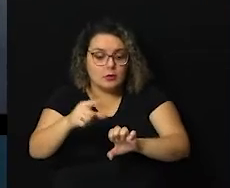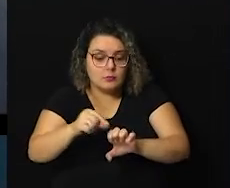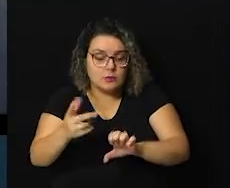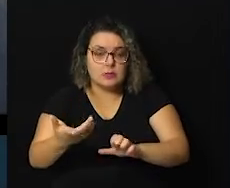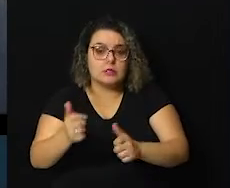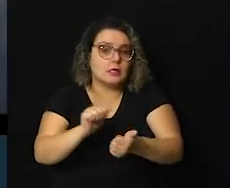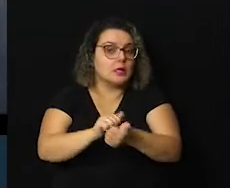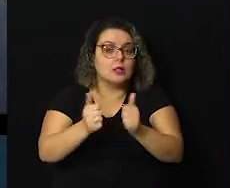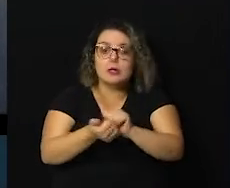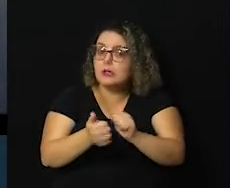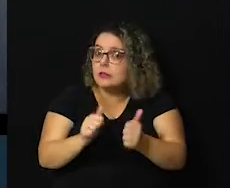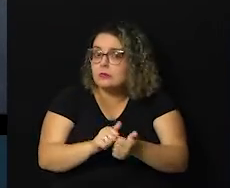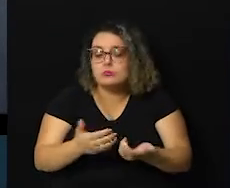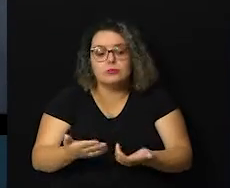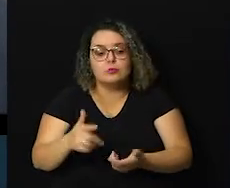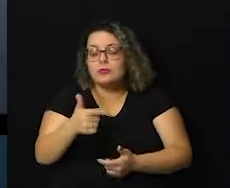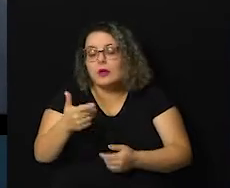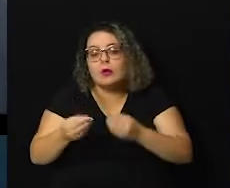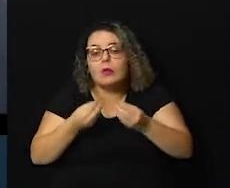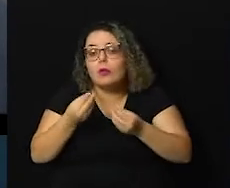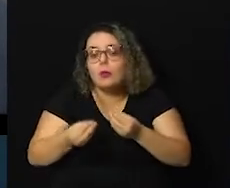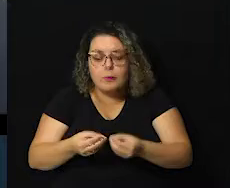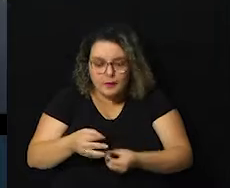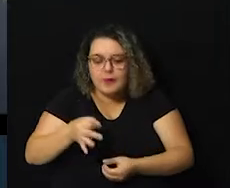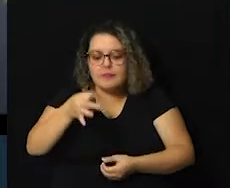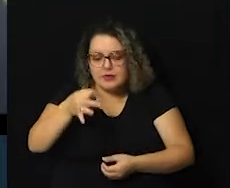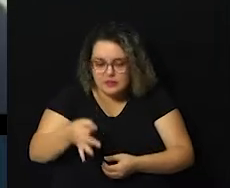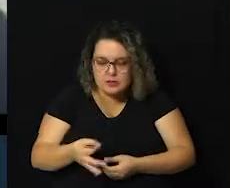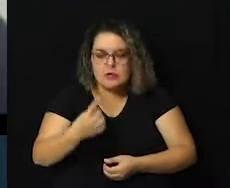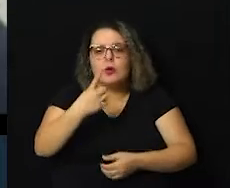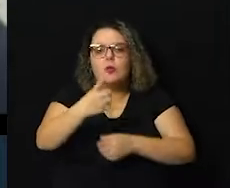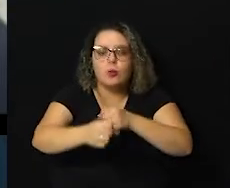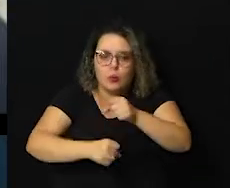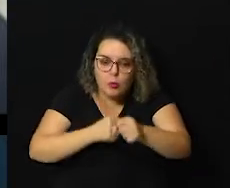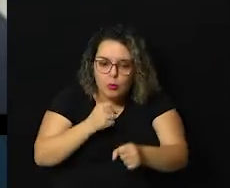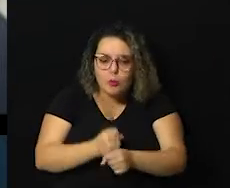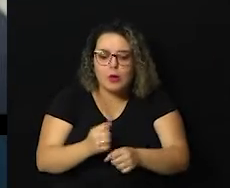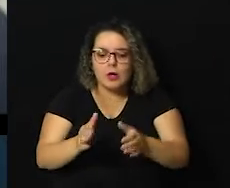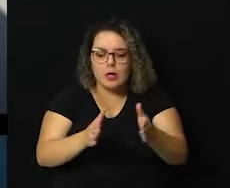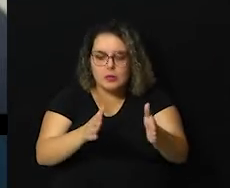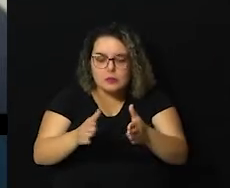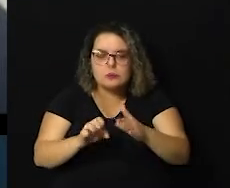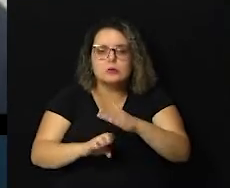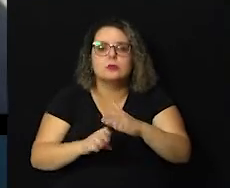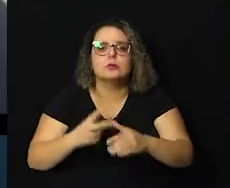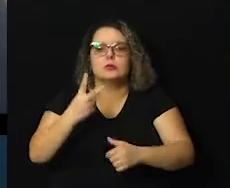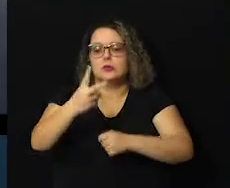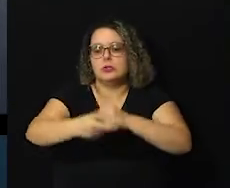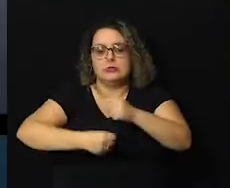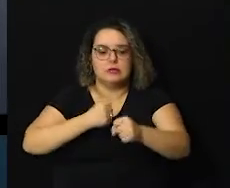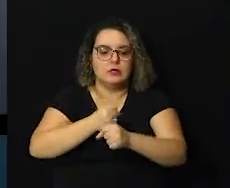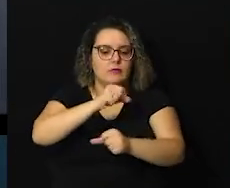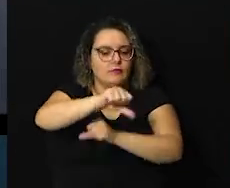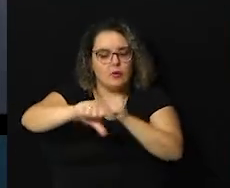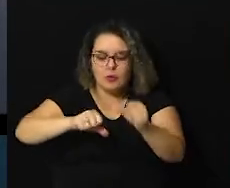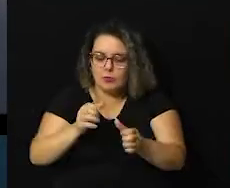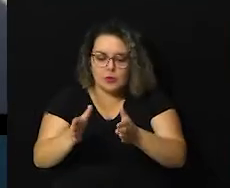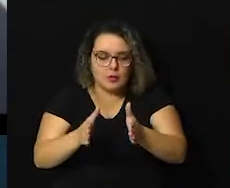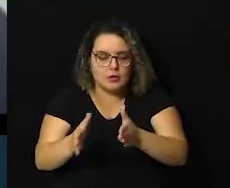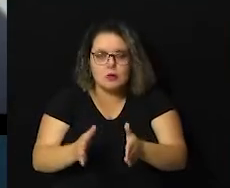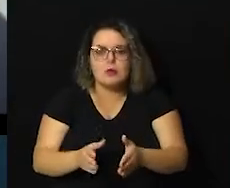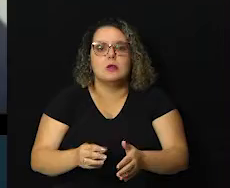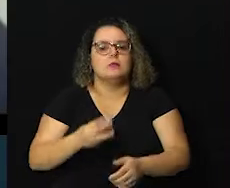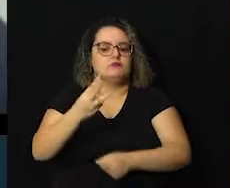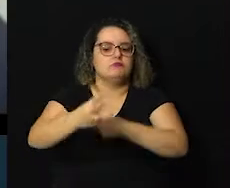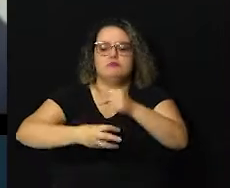empreender é muito imprevisível você não consegue dizer ah não um ano eu vou estar nessa página empresa daqui há dois anos